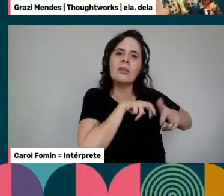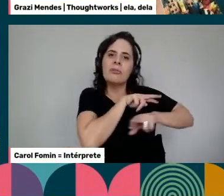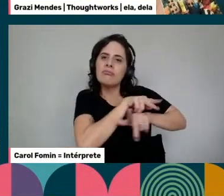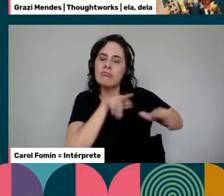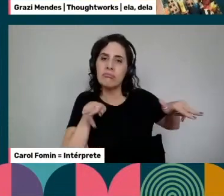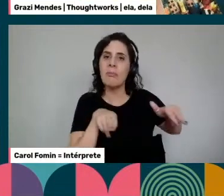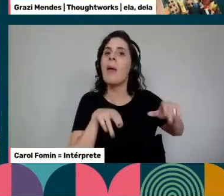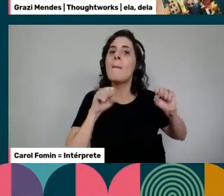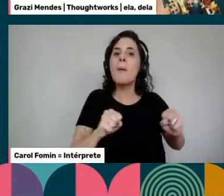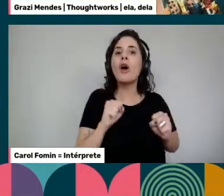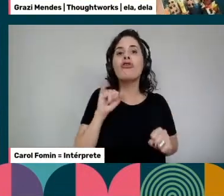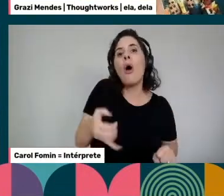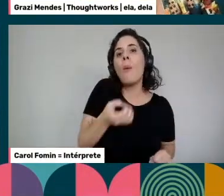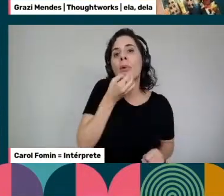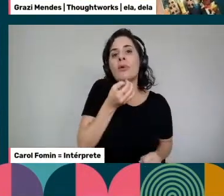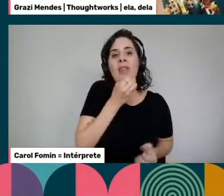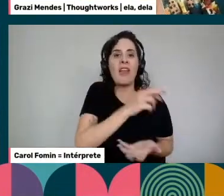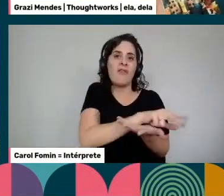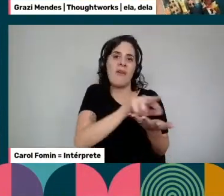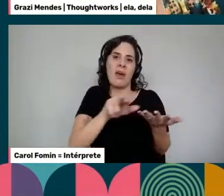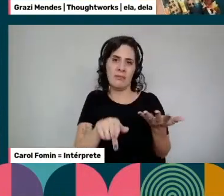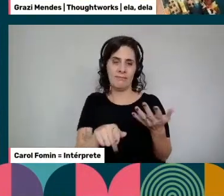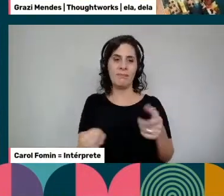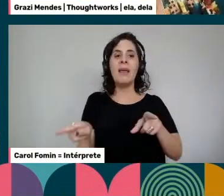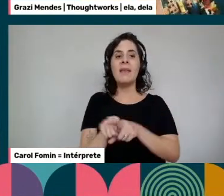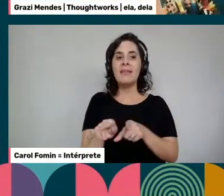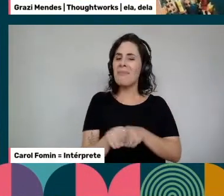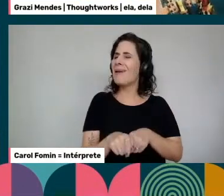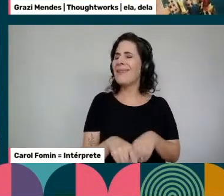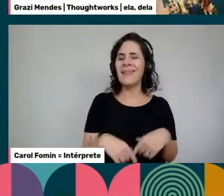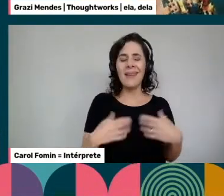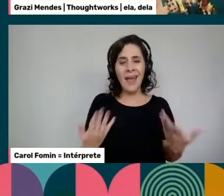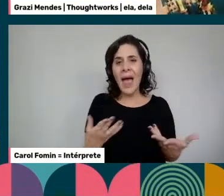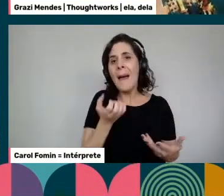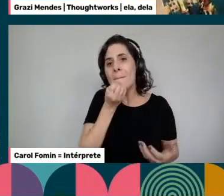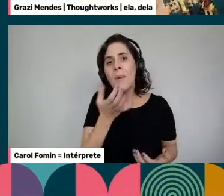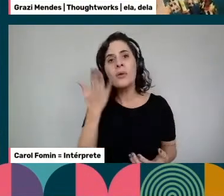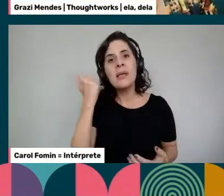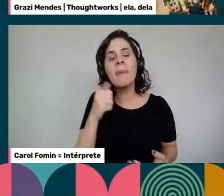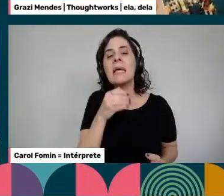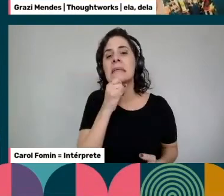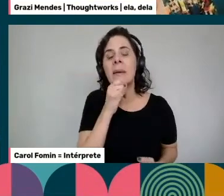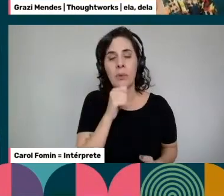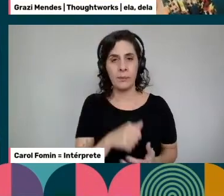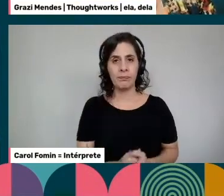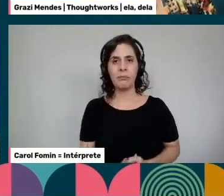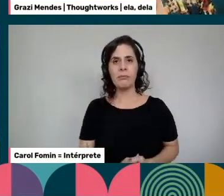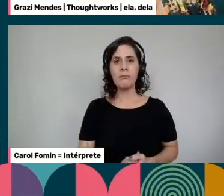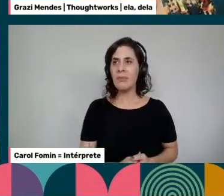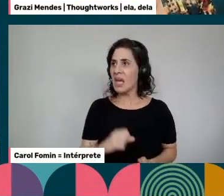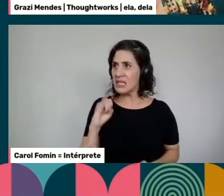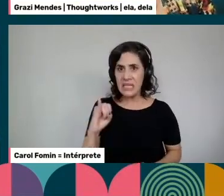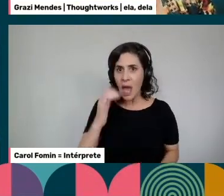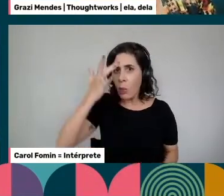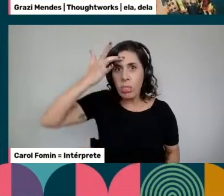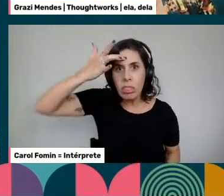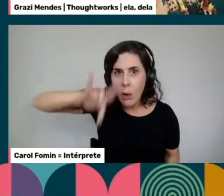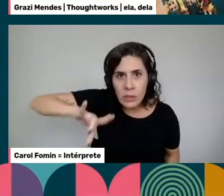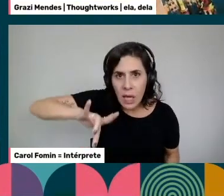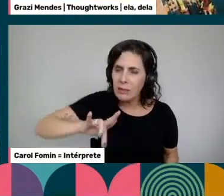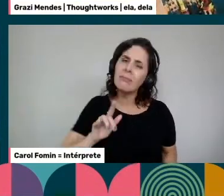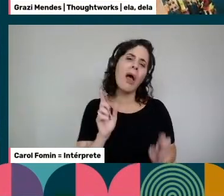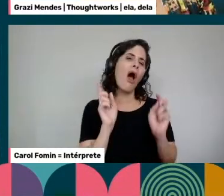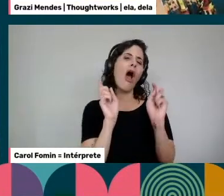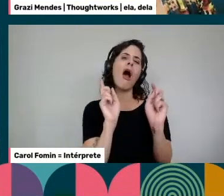capacitação. E partir do princípio de que está tudo bem não saber. Está tudo bem eu não conhecer sobre isso, está tudo bem eu errar, porque a gente não